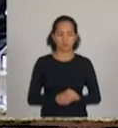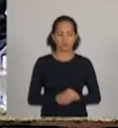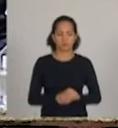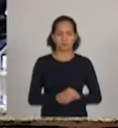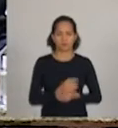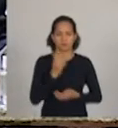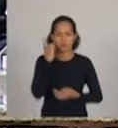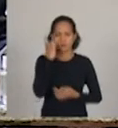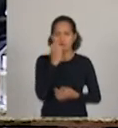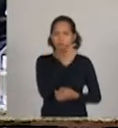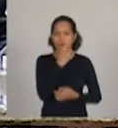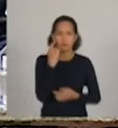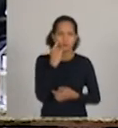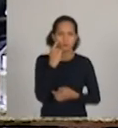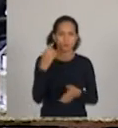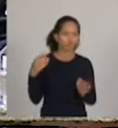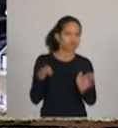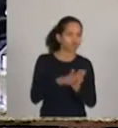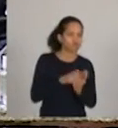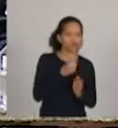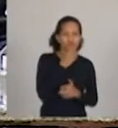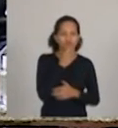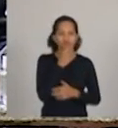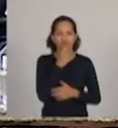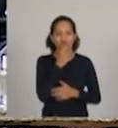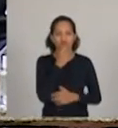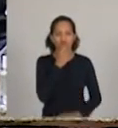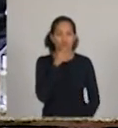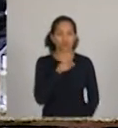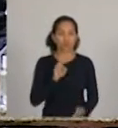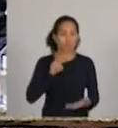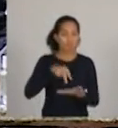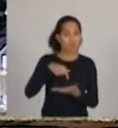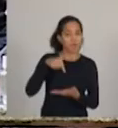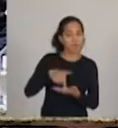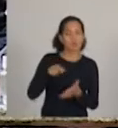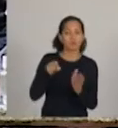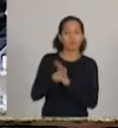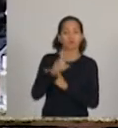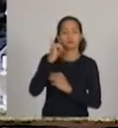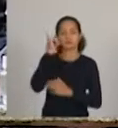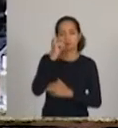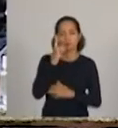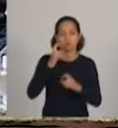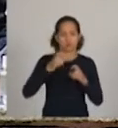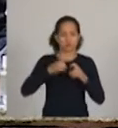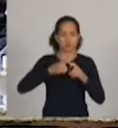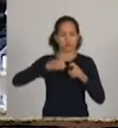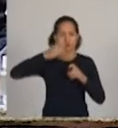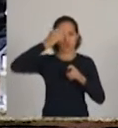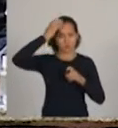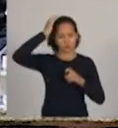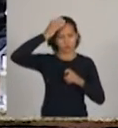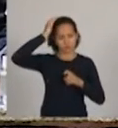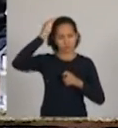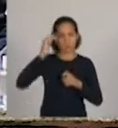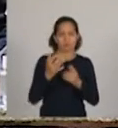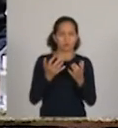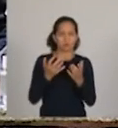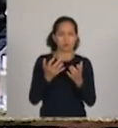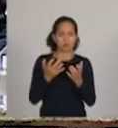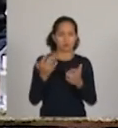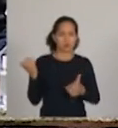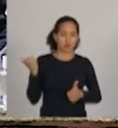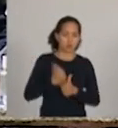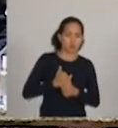Quando o deputado Assunção não chega à tribuna, eu pergunto ao deputado doutor Hércules se ele assume a